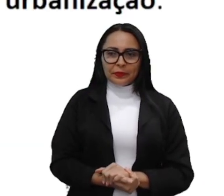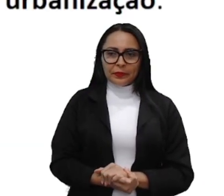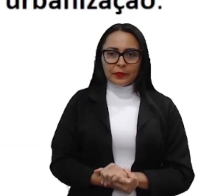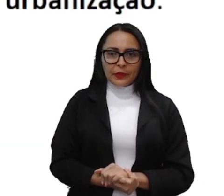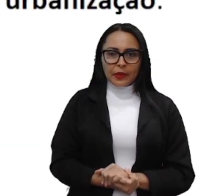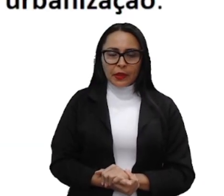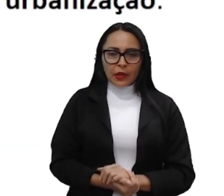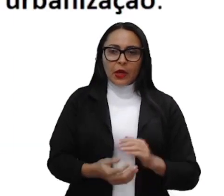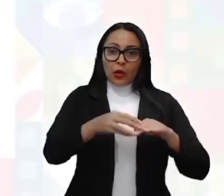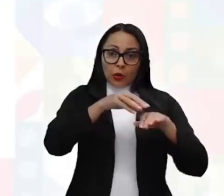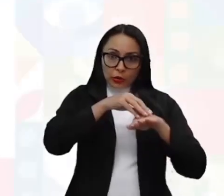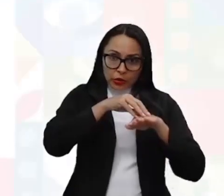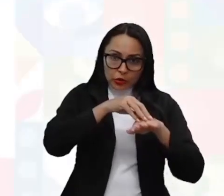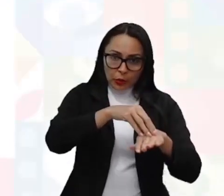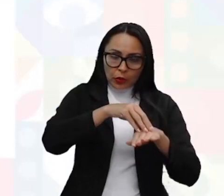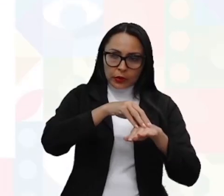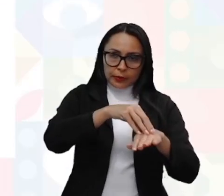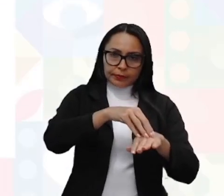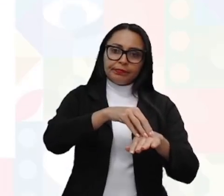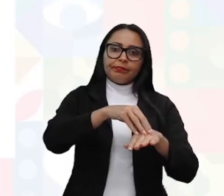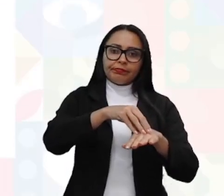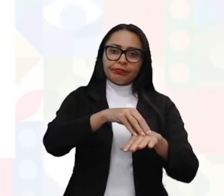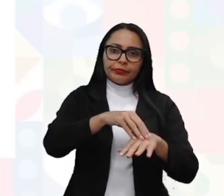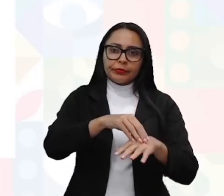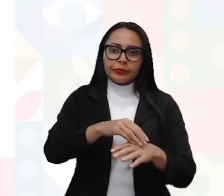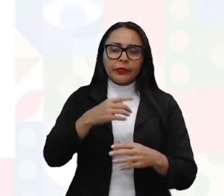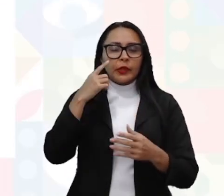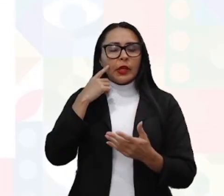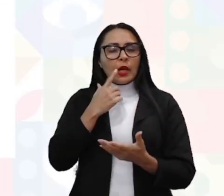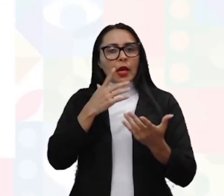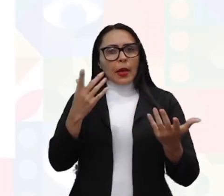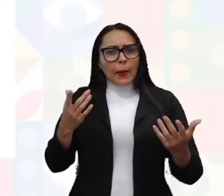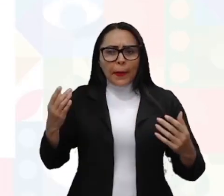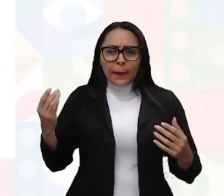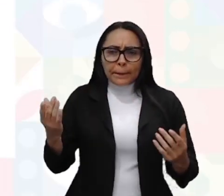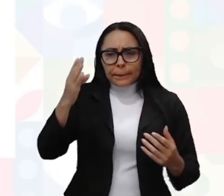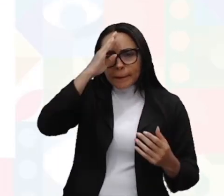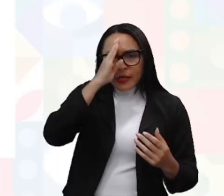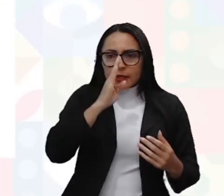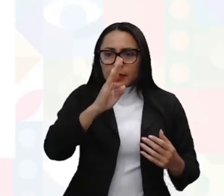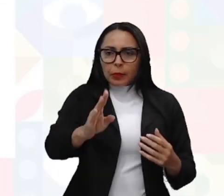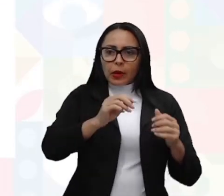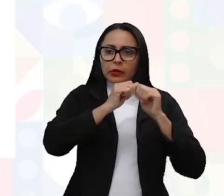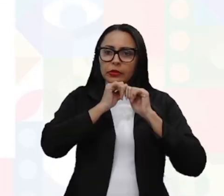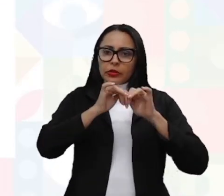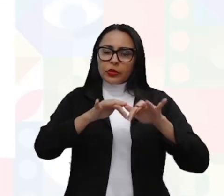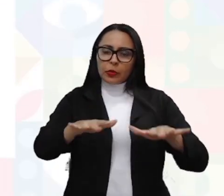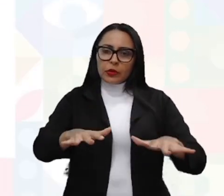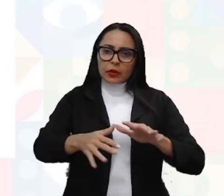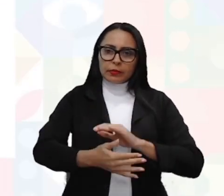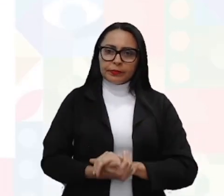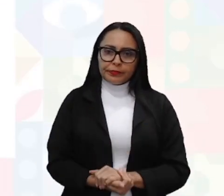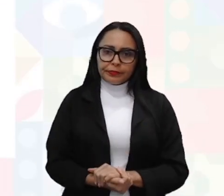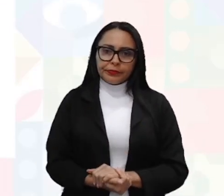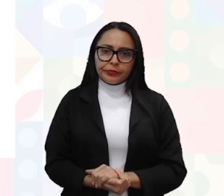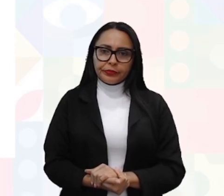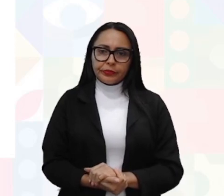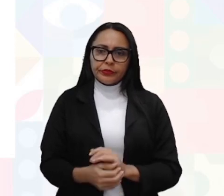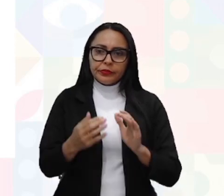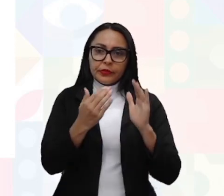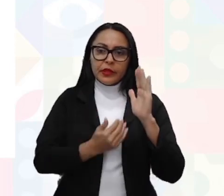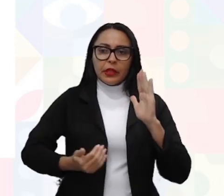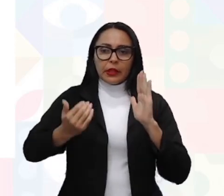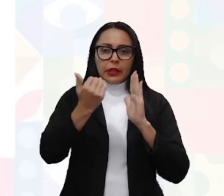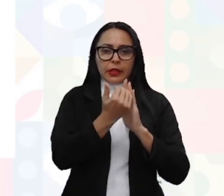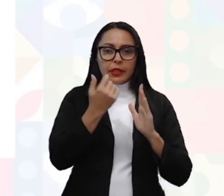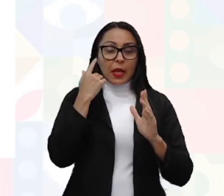O transporte, né? O transporte é a atividade principal da distribuição física, além de ser a atividade